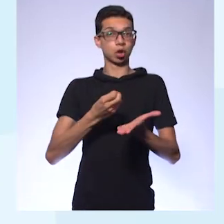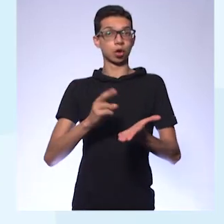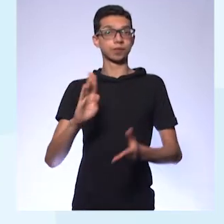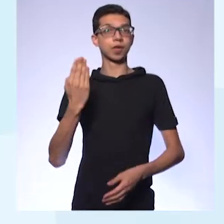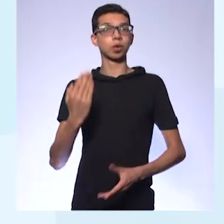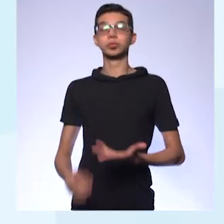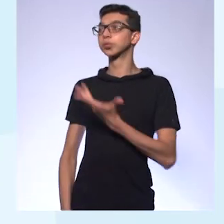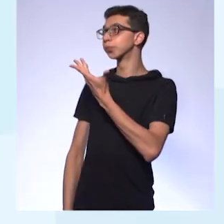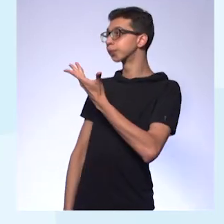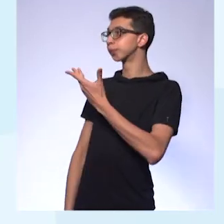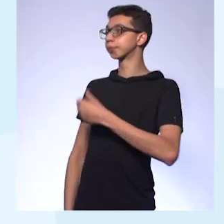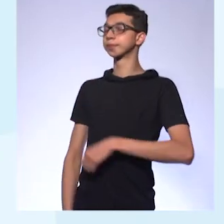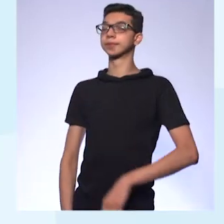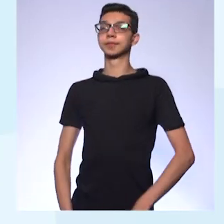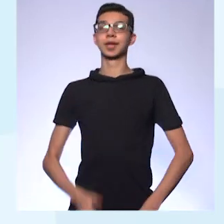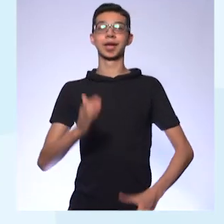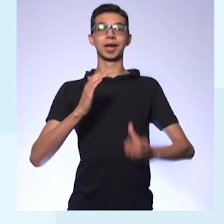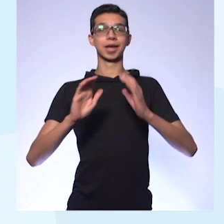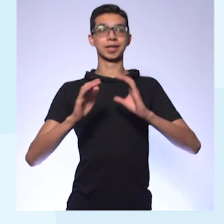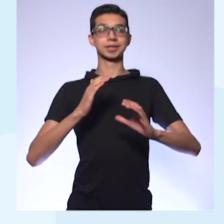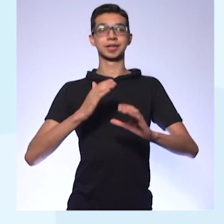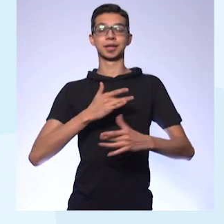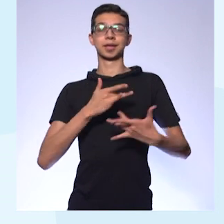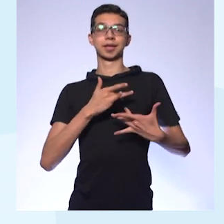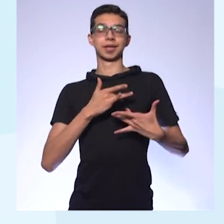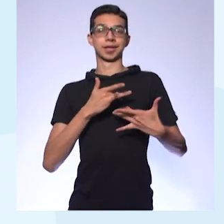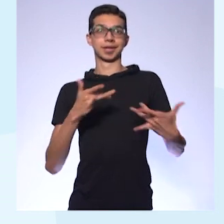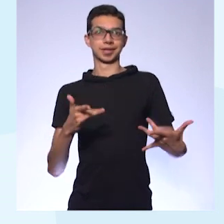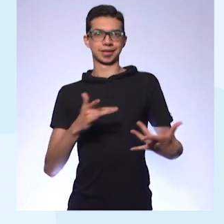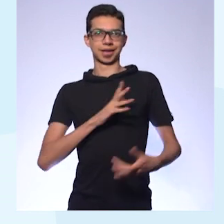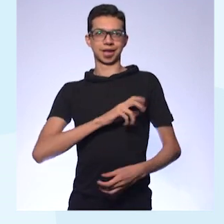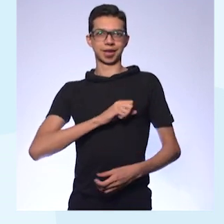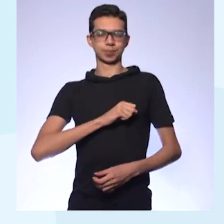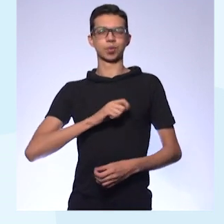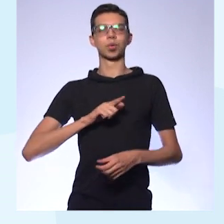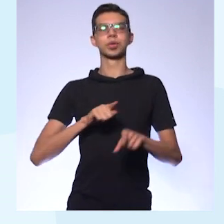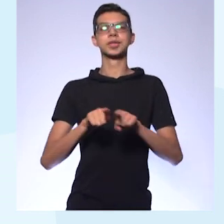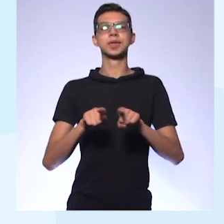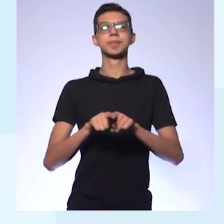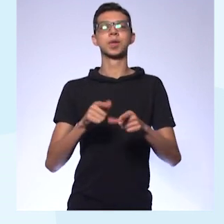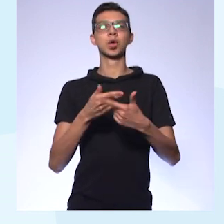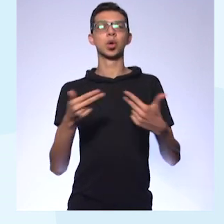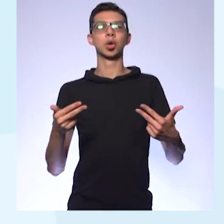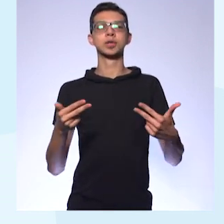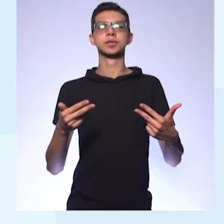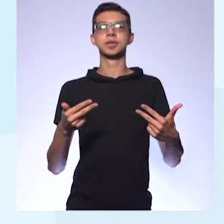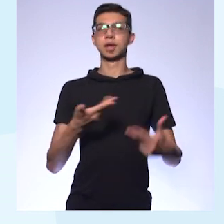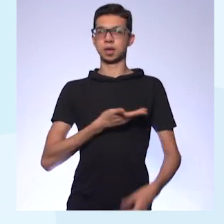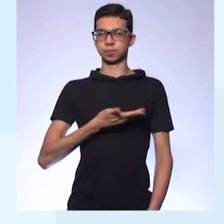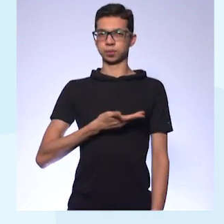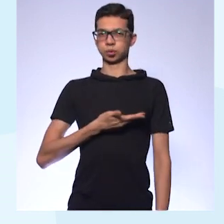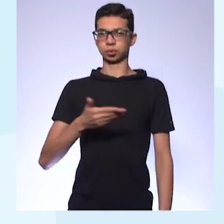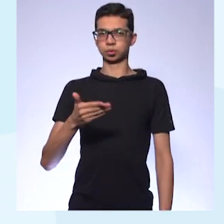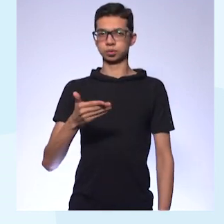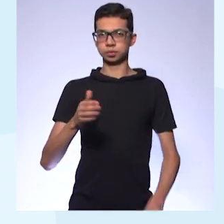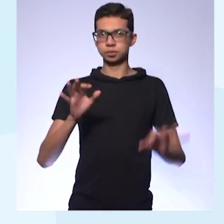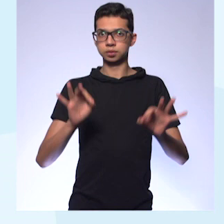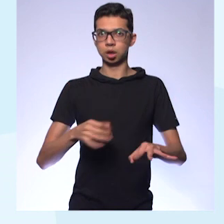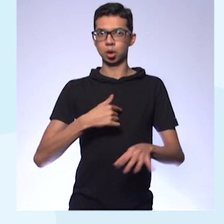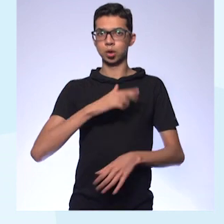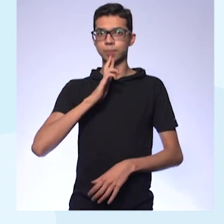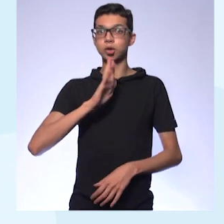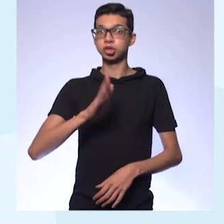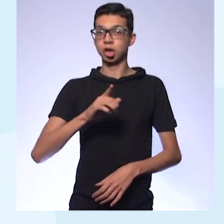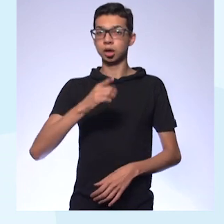cantigas lírico-amorosas se dividem em cantigas de amor e cantigas de amigo. Nossa, eu respondi isso. Estão ligados?